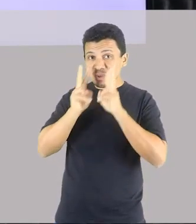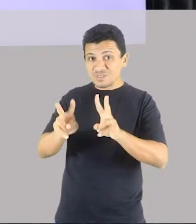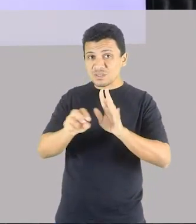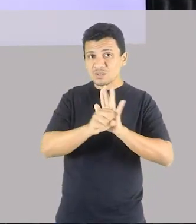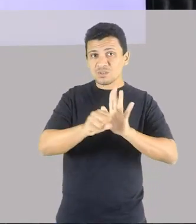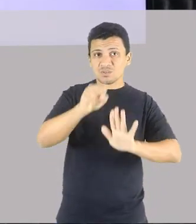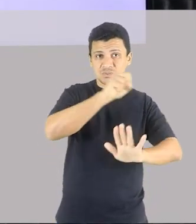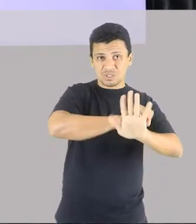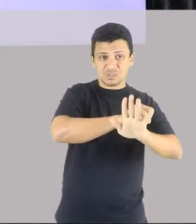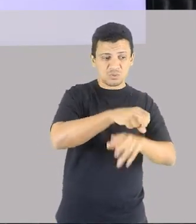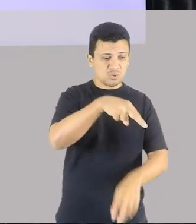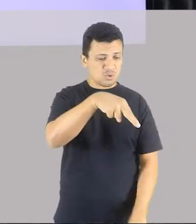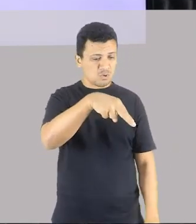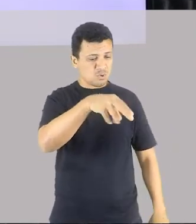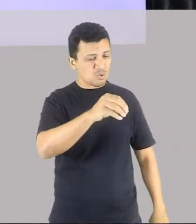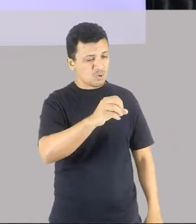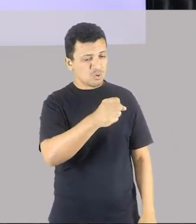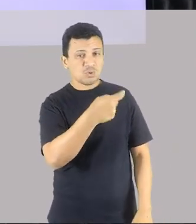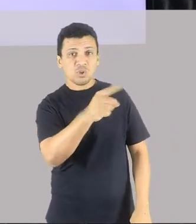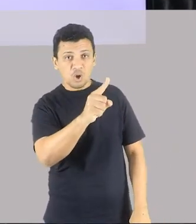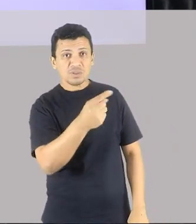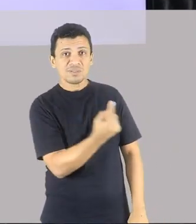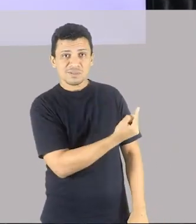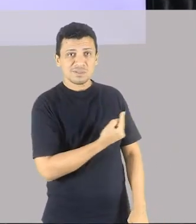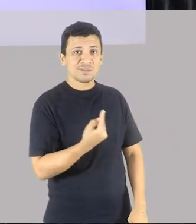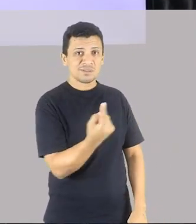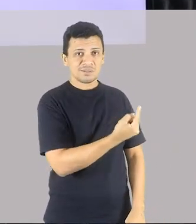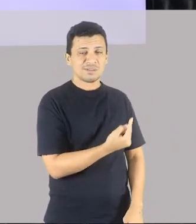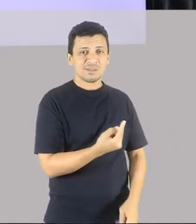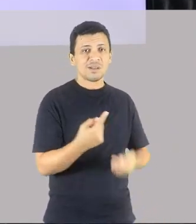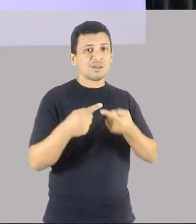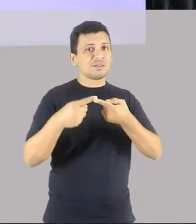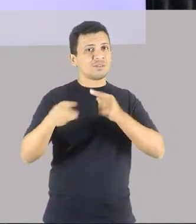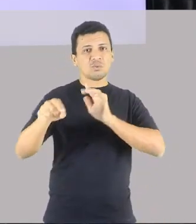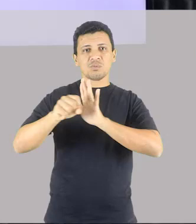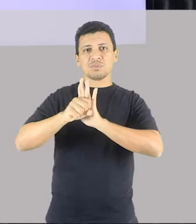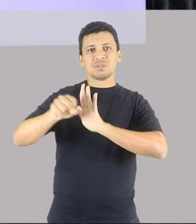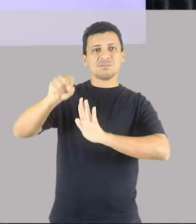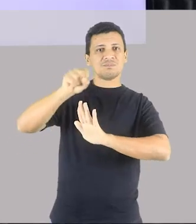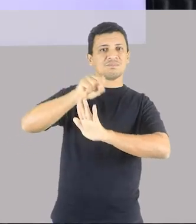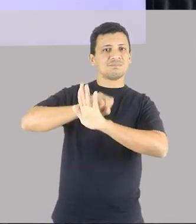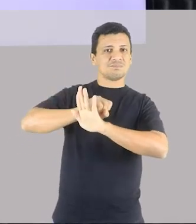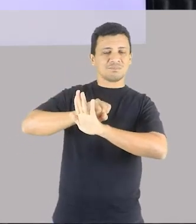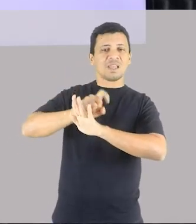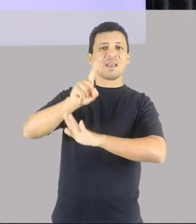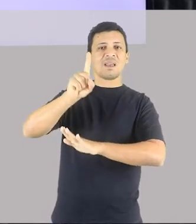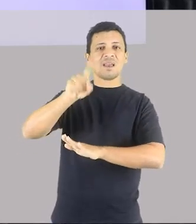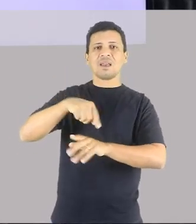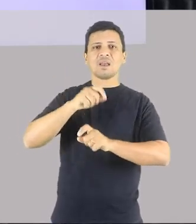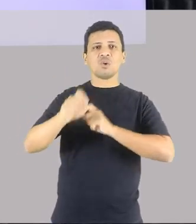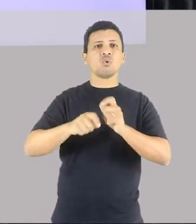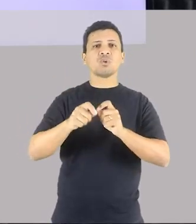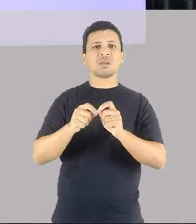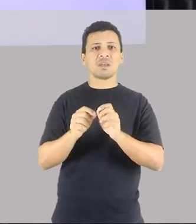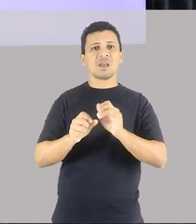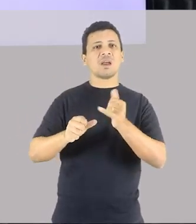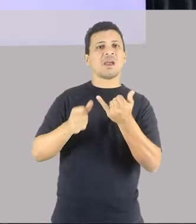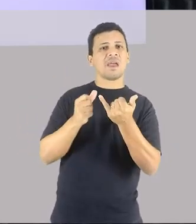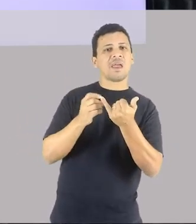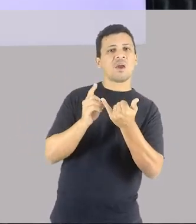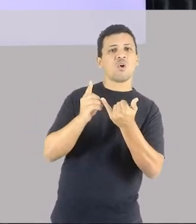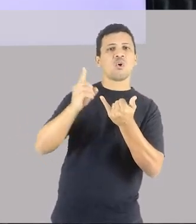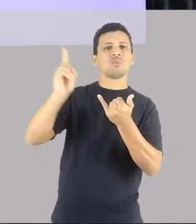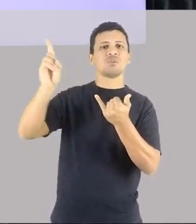aqui, nós, você pode dizer que a oração não é subjetiva. Ela sim, uma oração